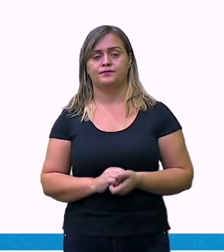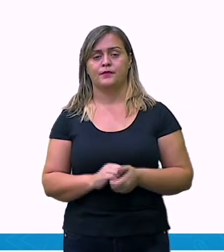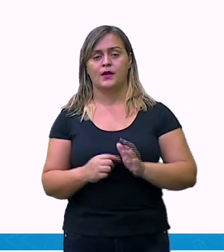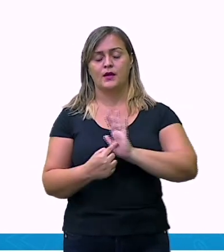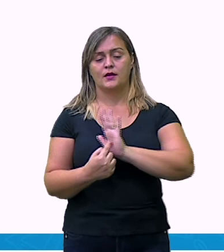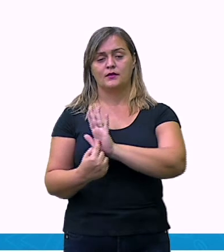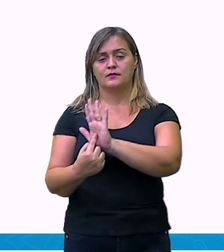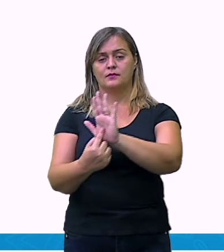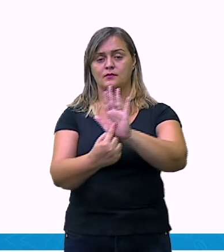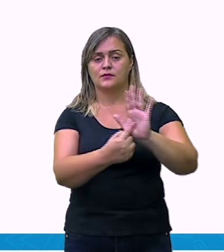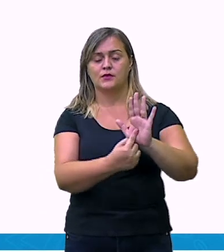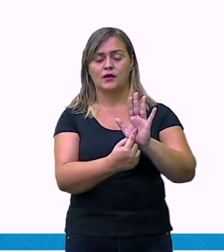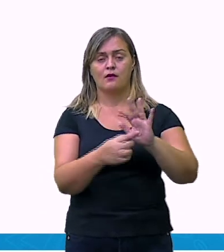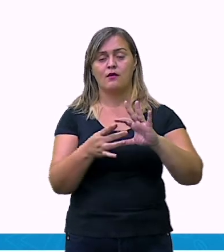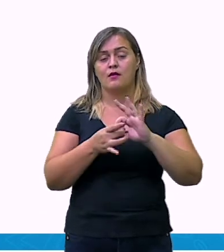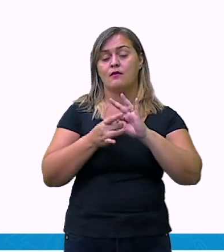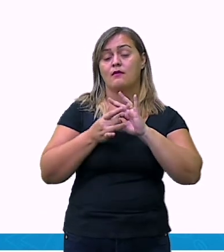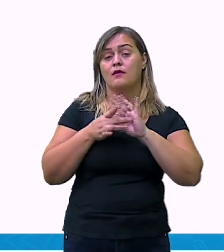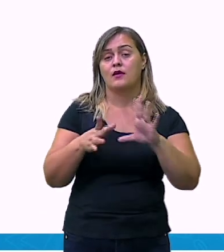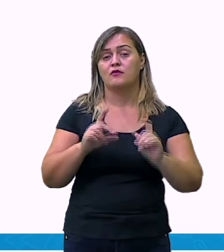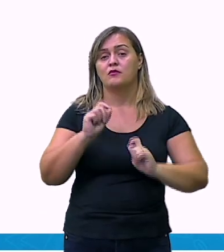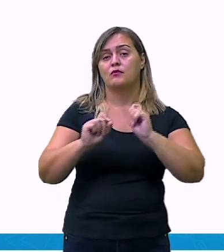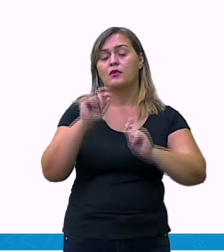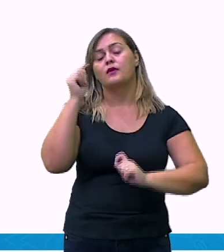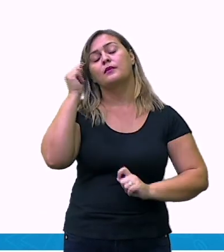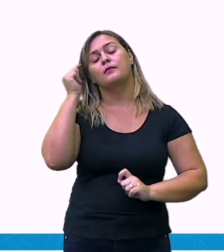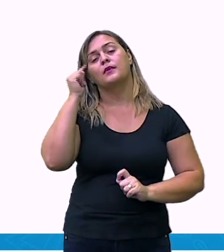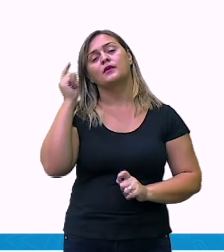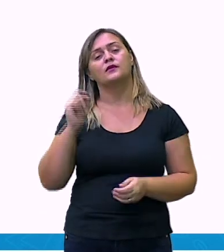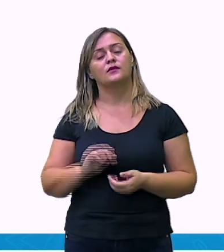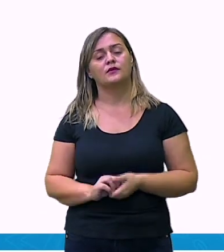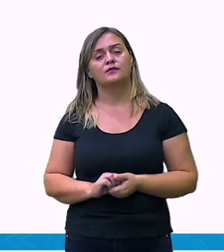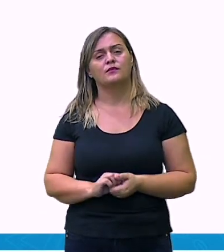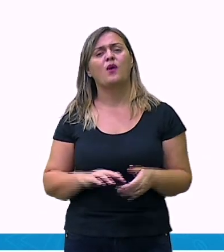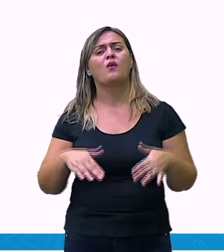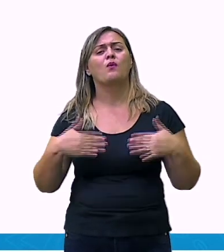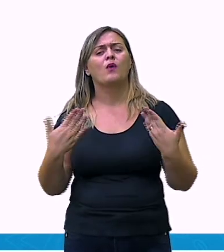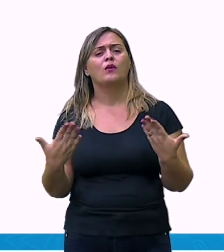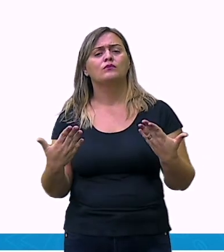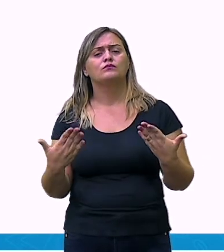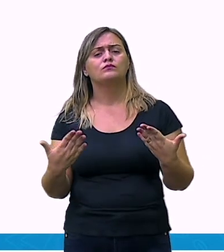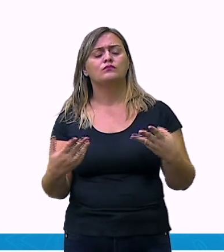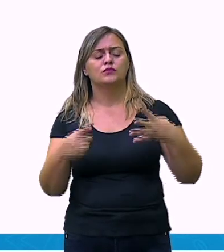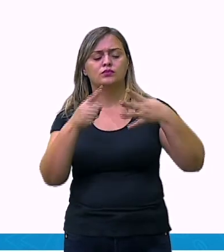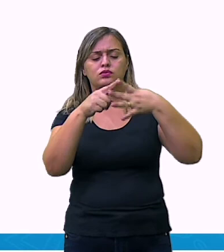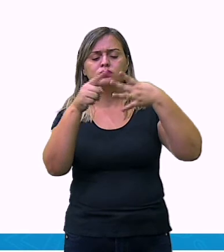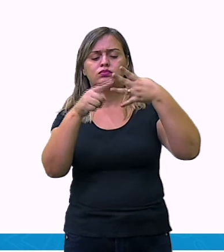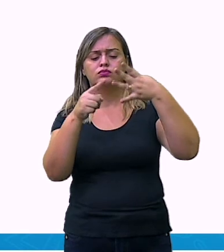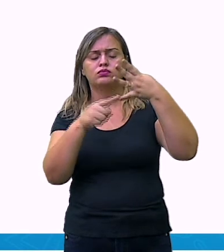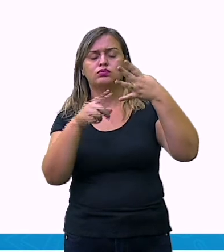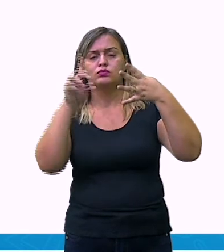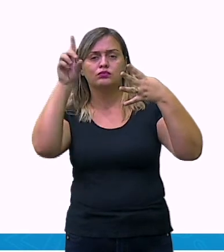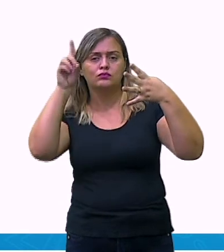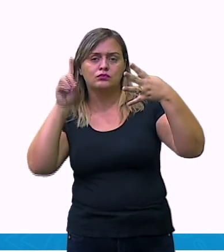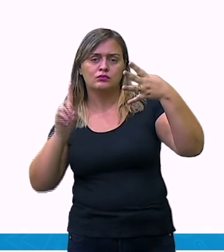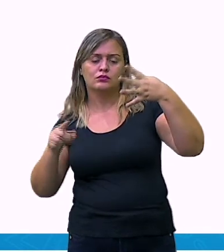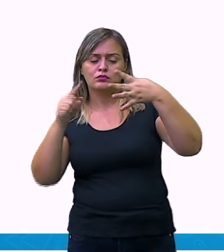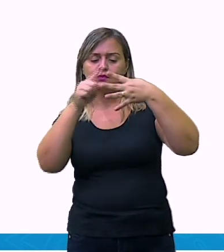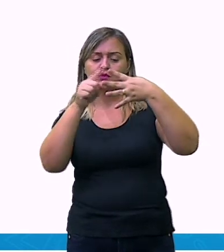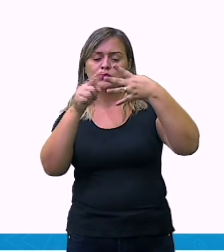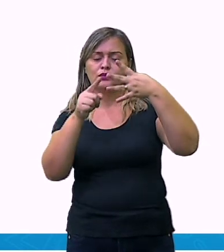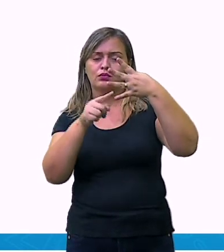expressar livremente o que pensa. Em qual desses direitos citados